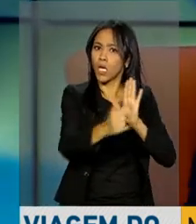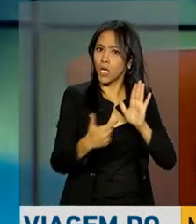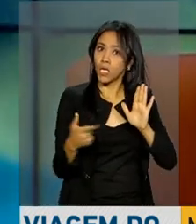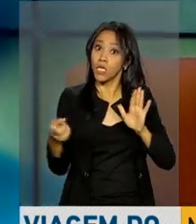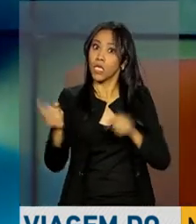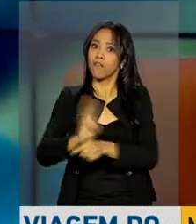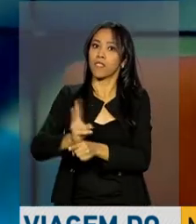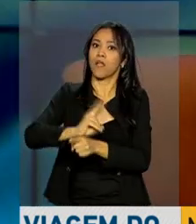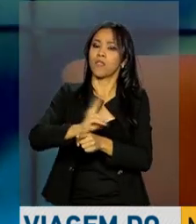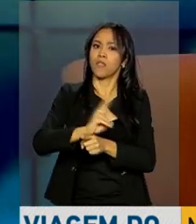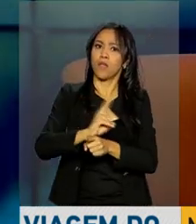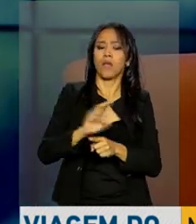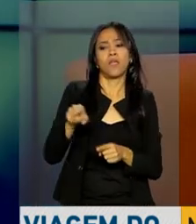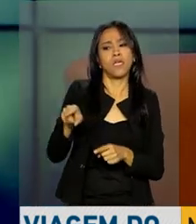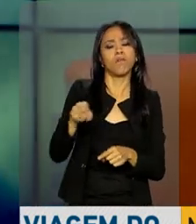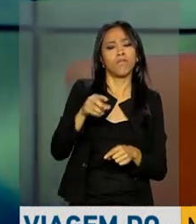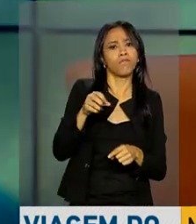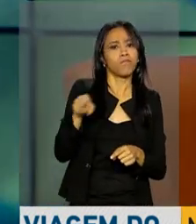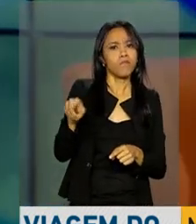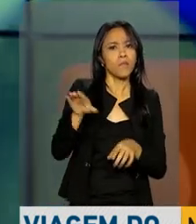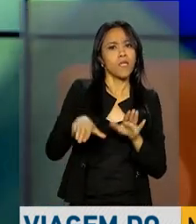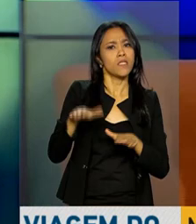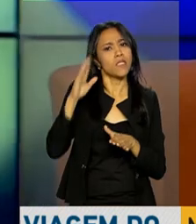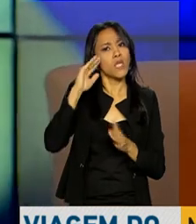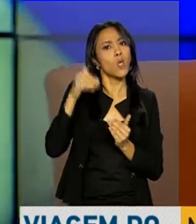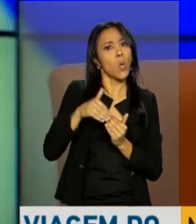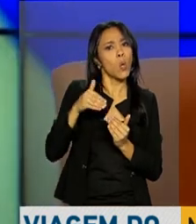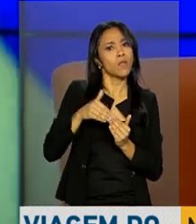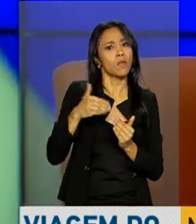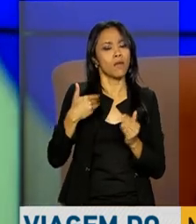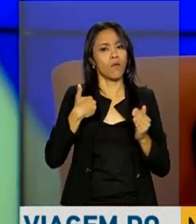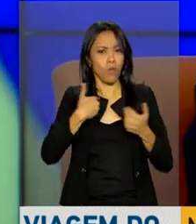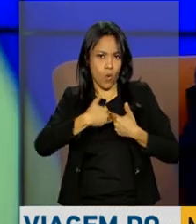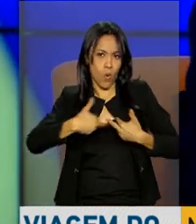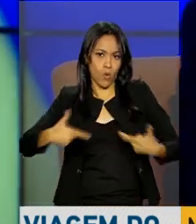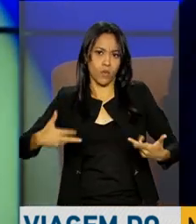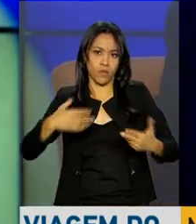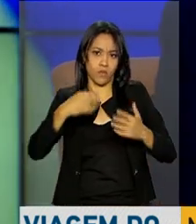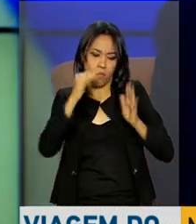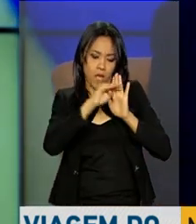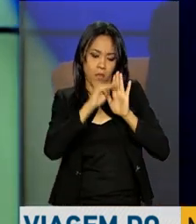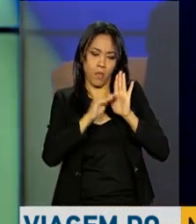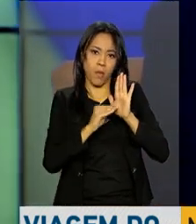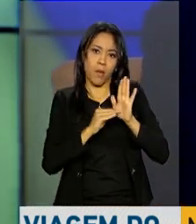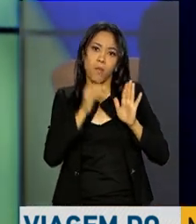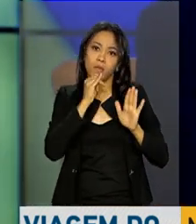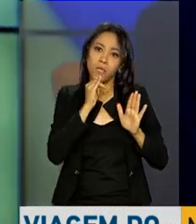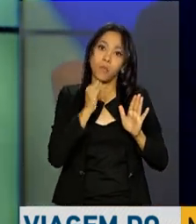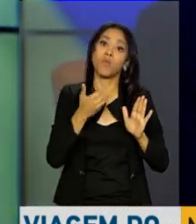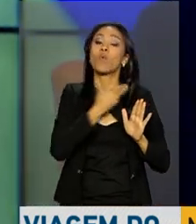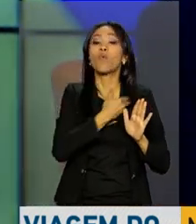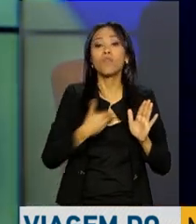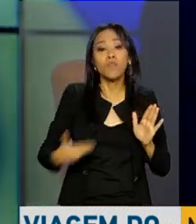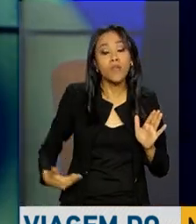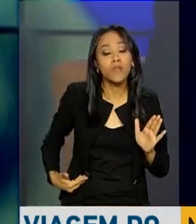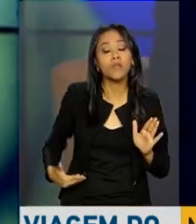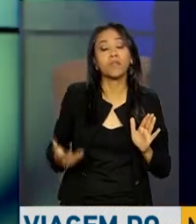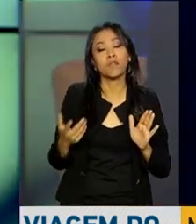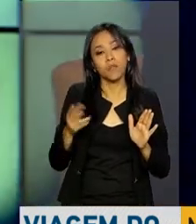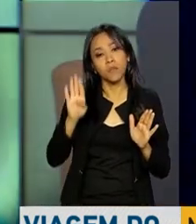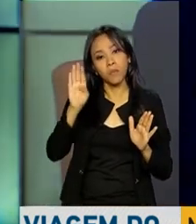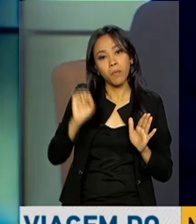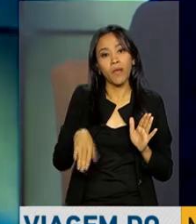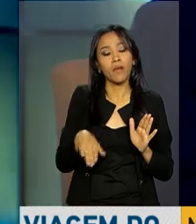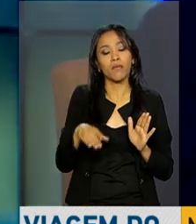tem que concordar com certas questões. Eu tenho muitas vezes dito que uma coisa são as questões de governo. Muitas vezes a questão é do governo. Muito bem,